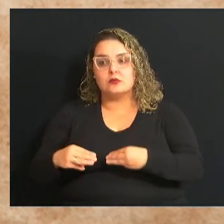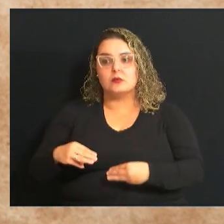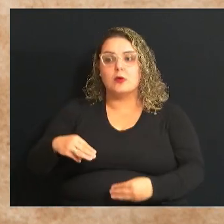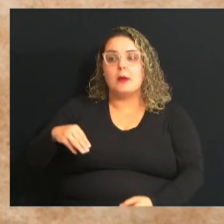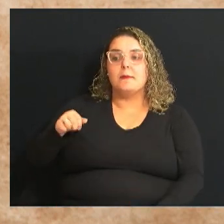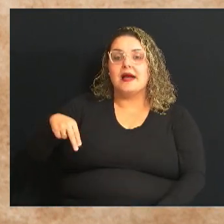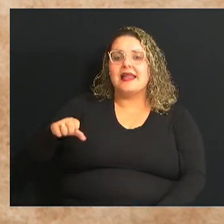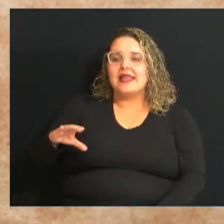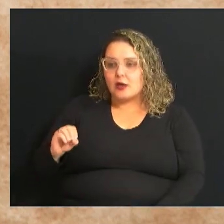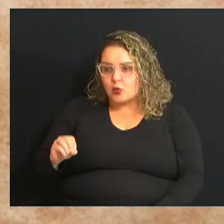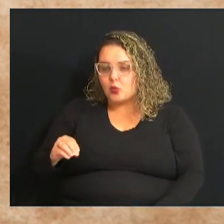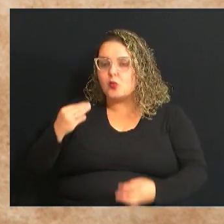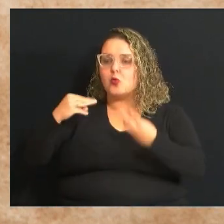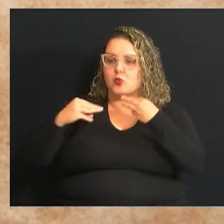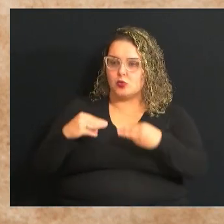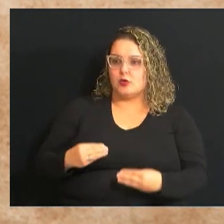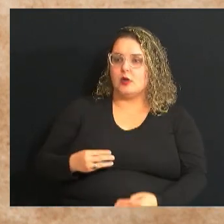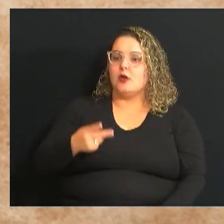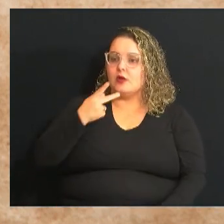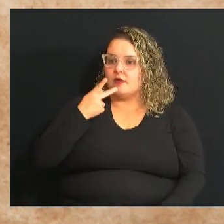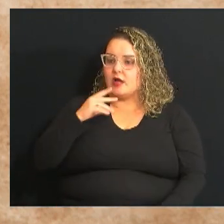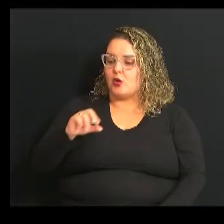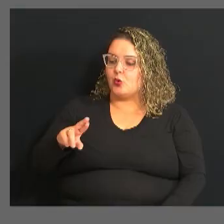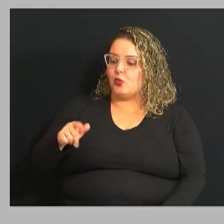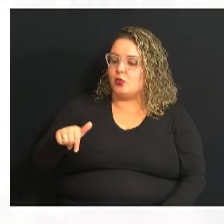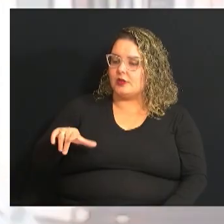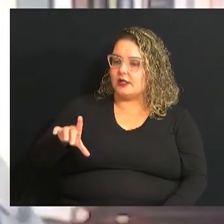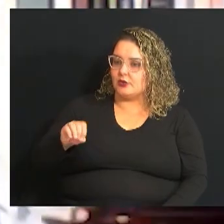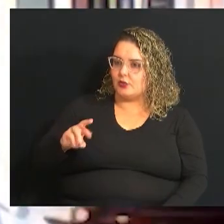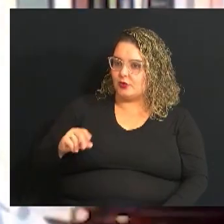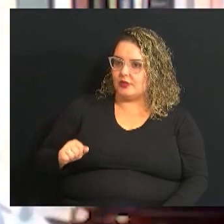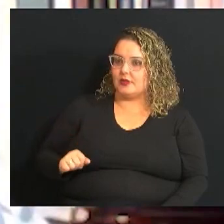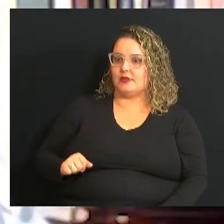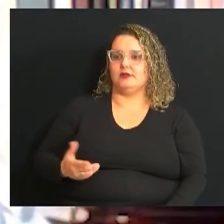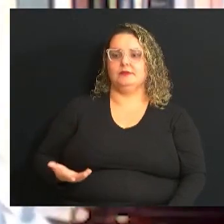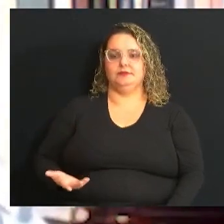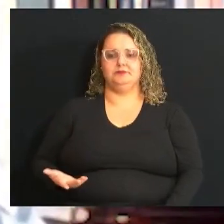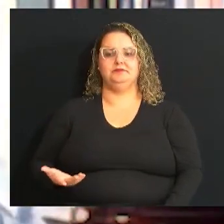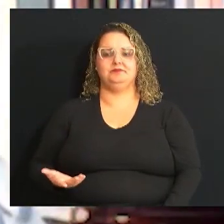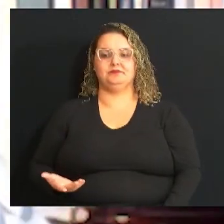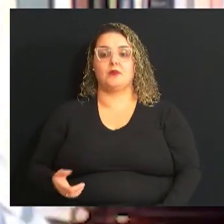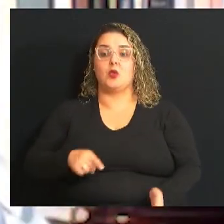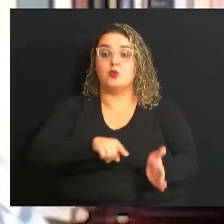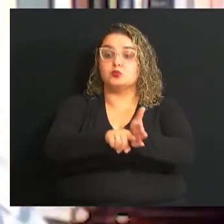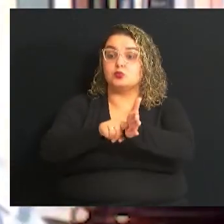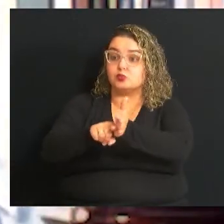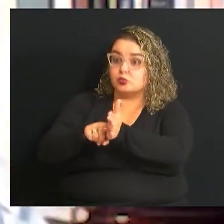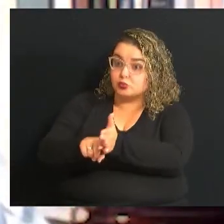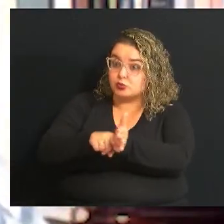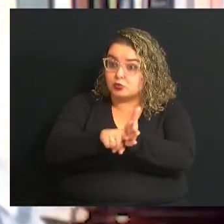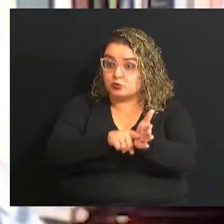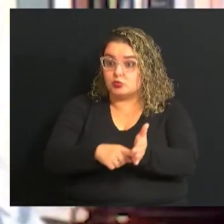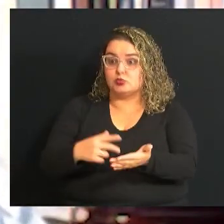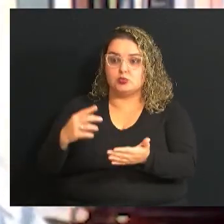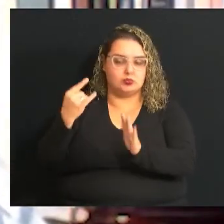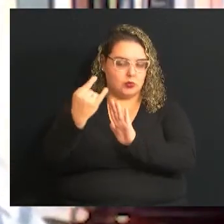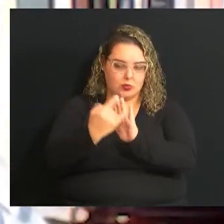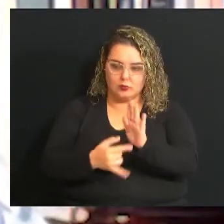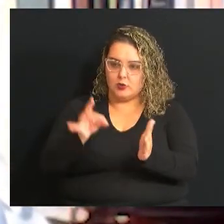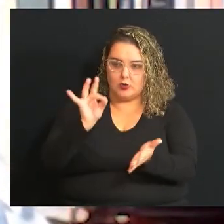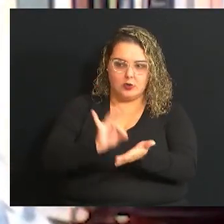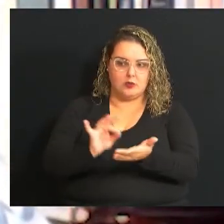e bancos, ela traz a placa biográfica do maior ícone da música clássica e erudita, o maestro